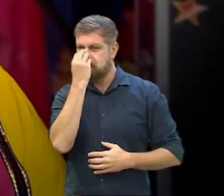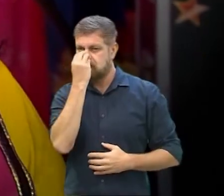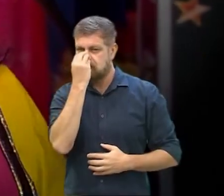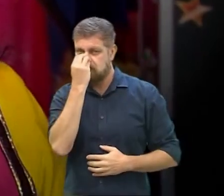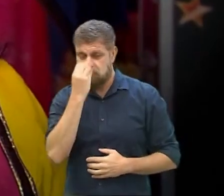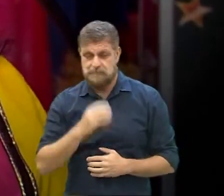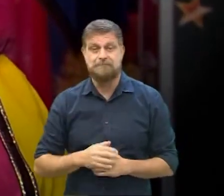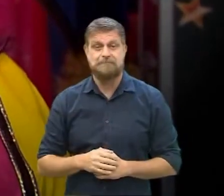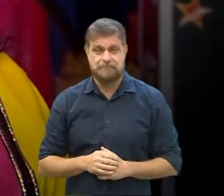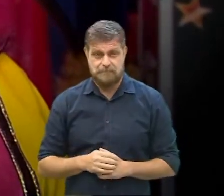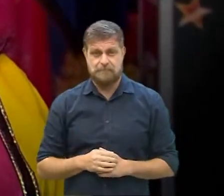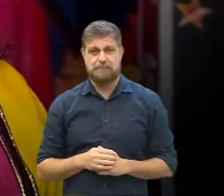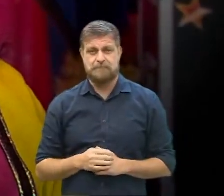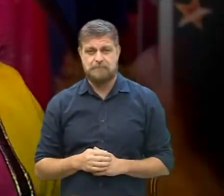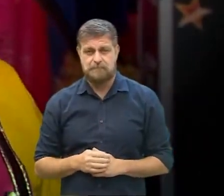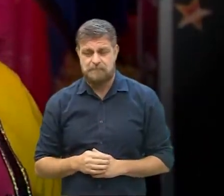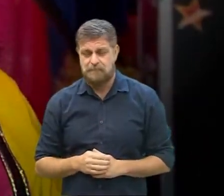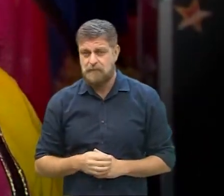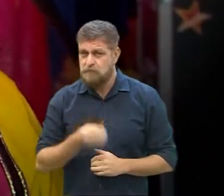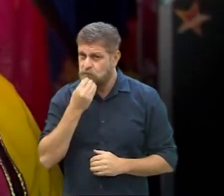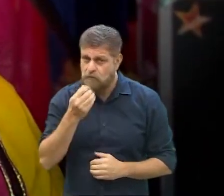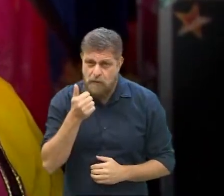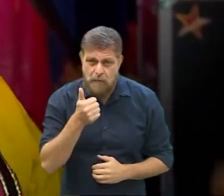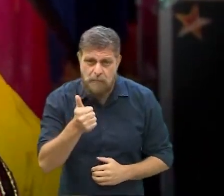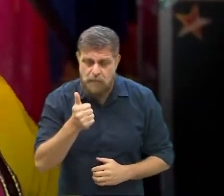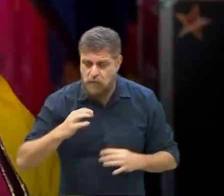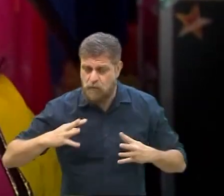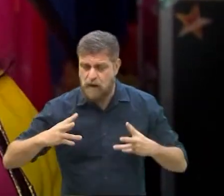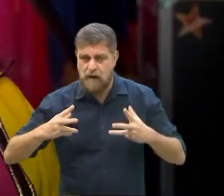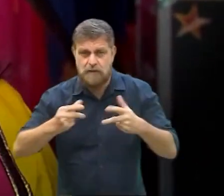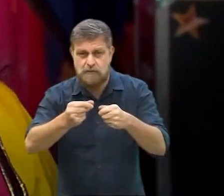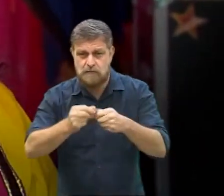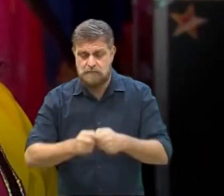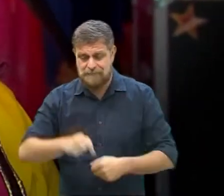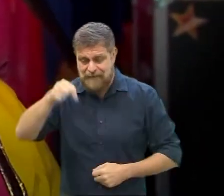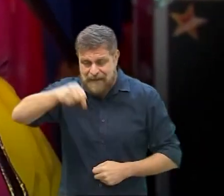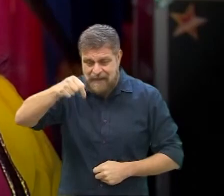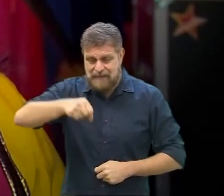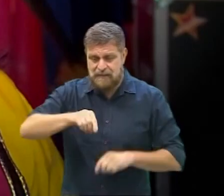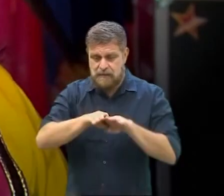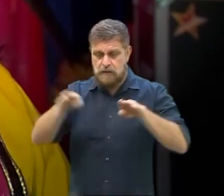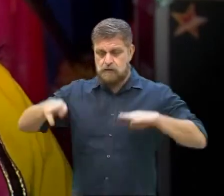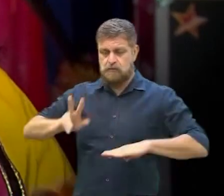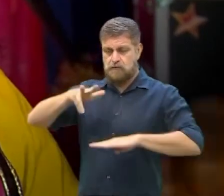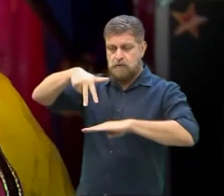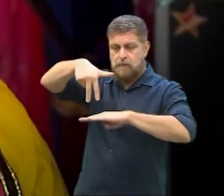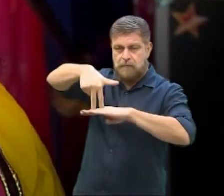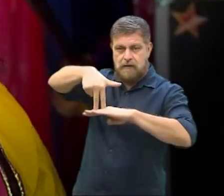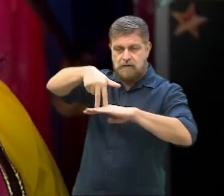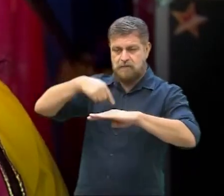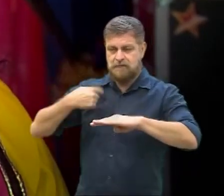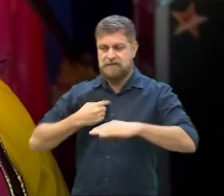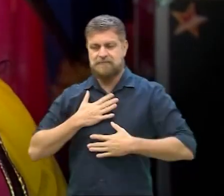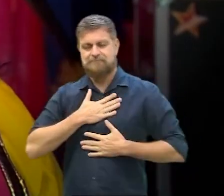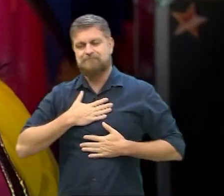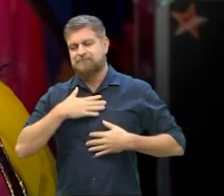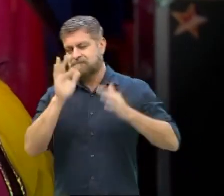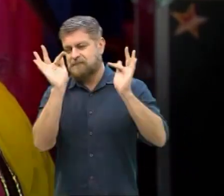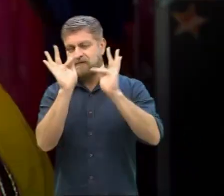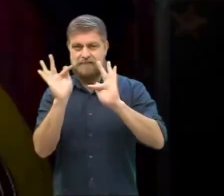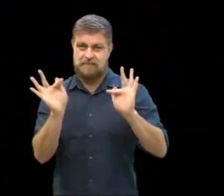O circo, ele é muito bom em tudo, mas é aqui no palco que a gente tá feliz.